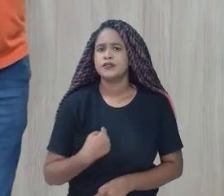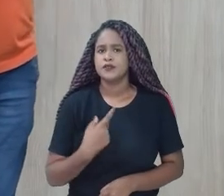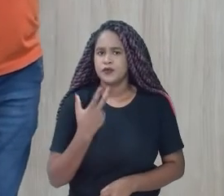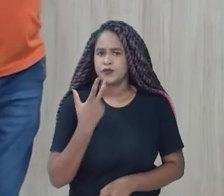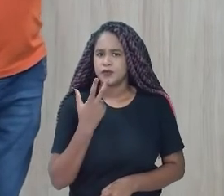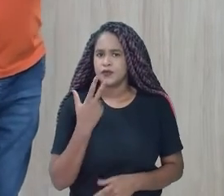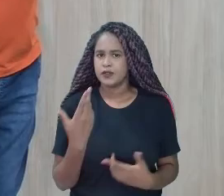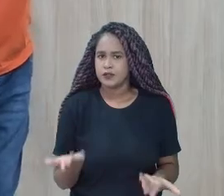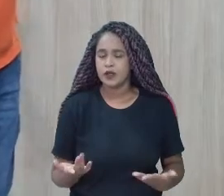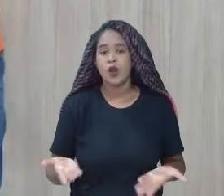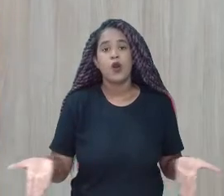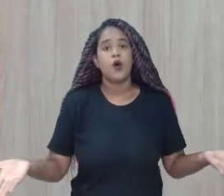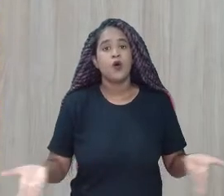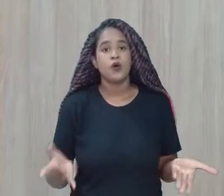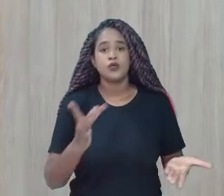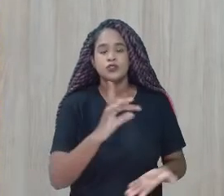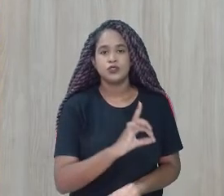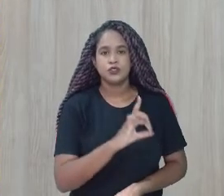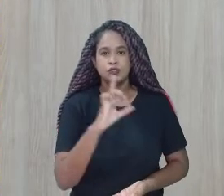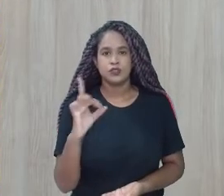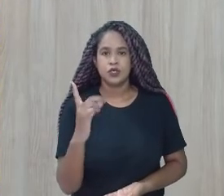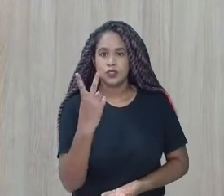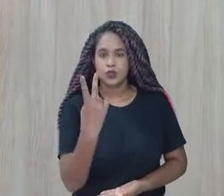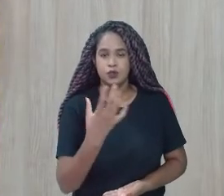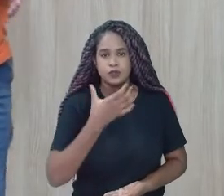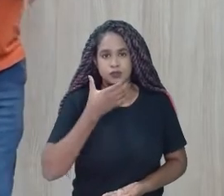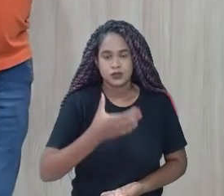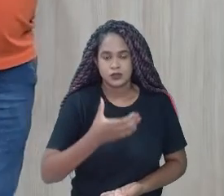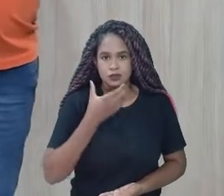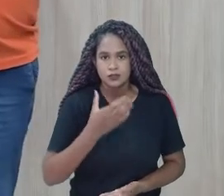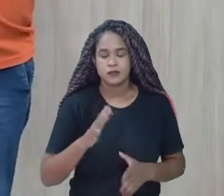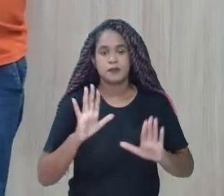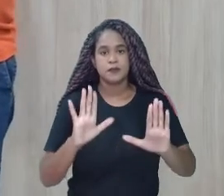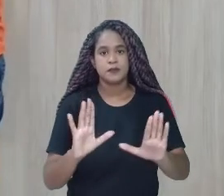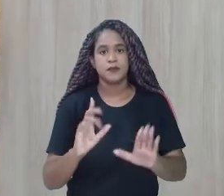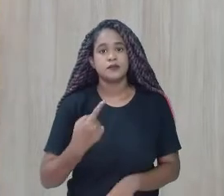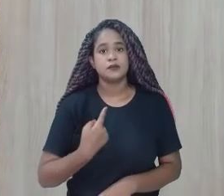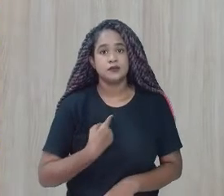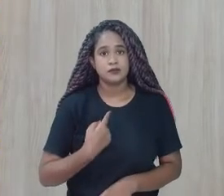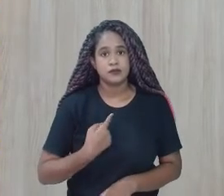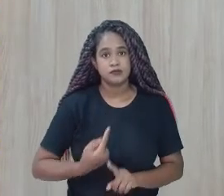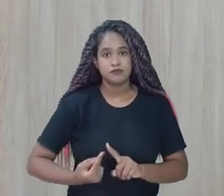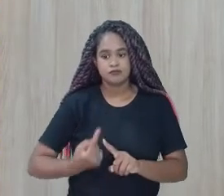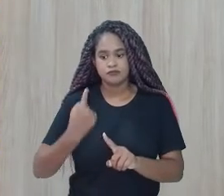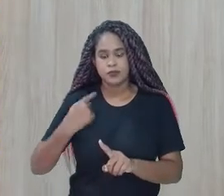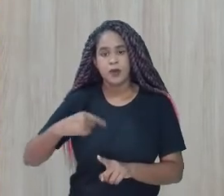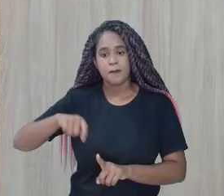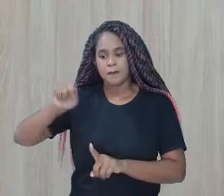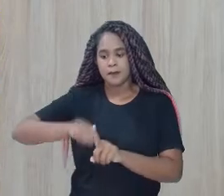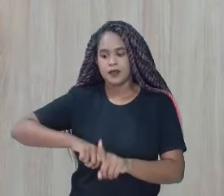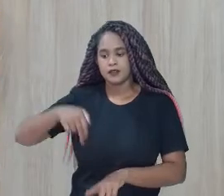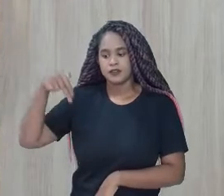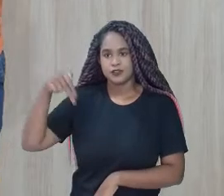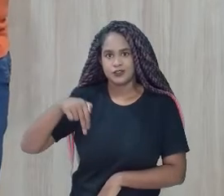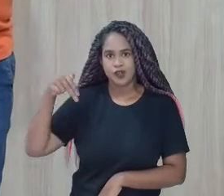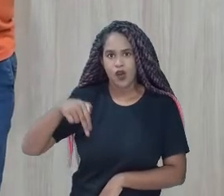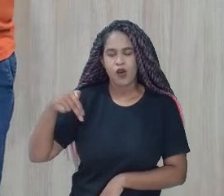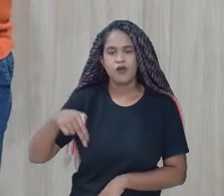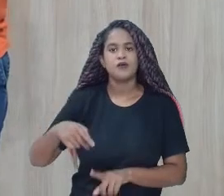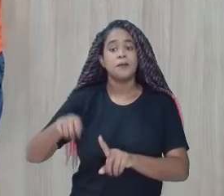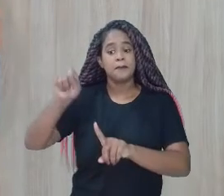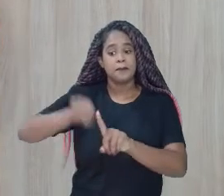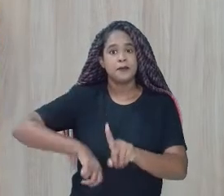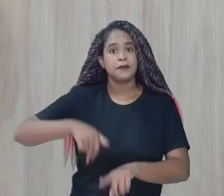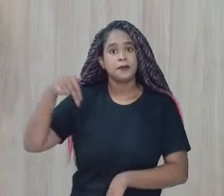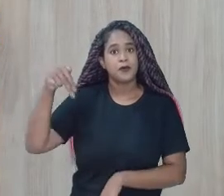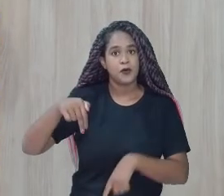dia 2, não é isso? É dia 2 de dezembro. Porém, a gente acabou de sair do mês de novembro, né, que é o mês onde a gente